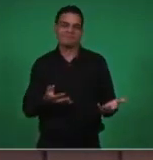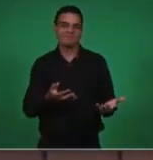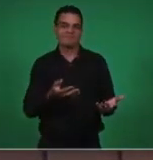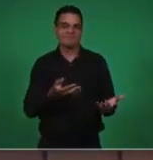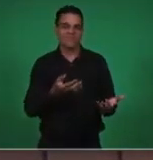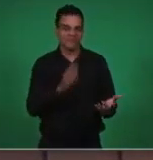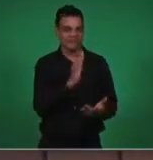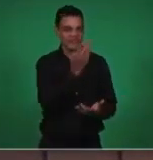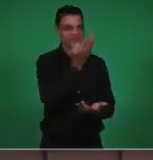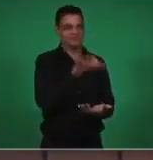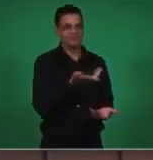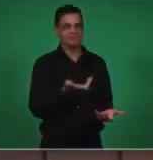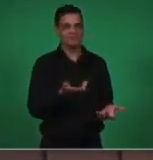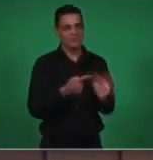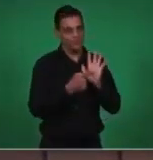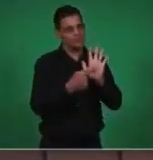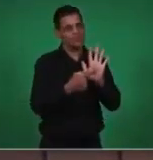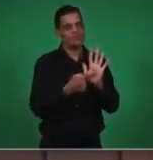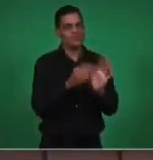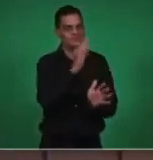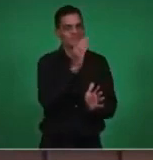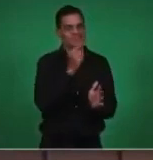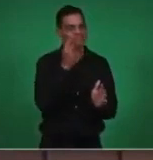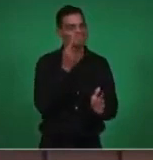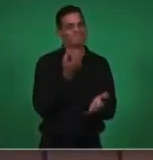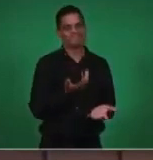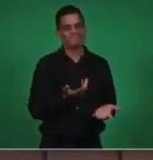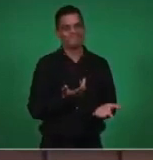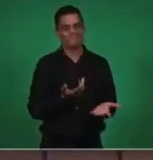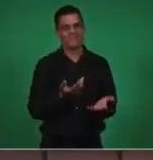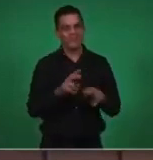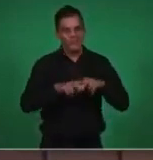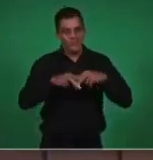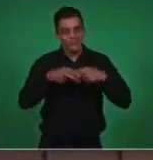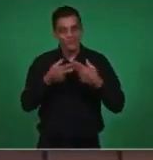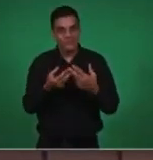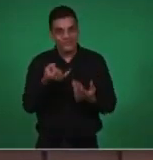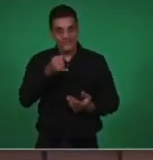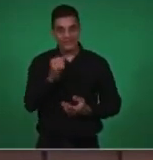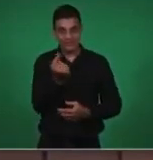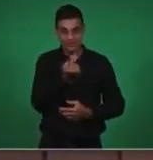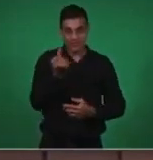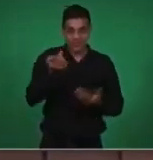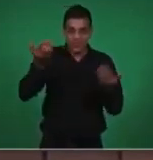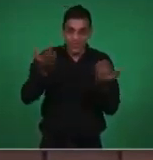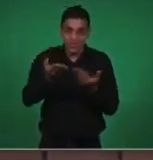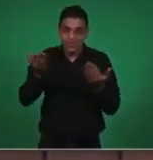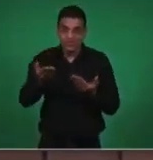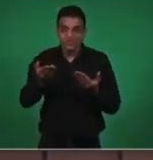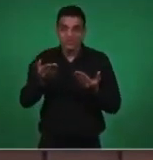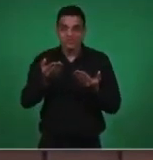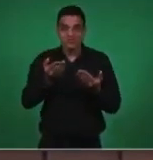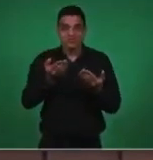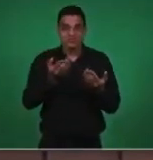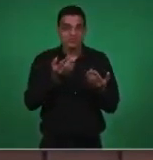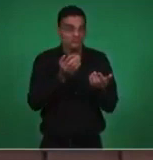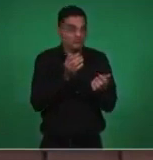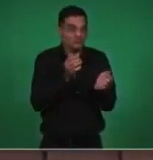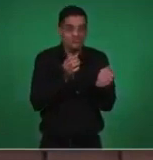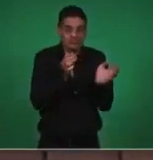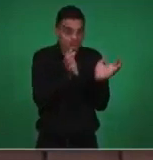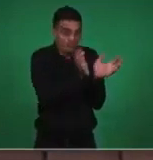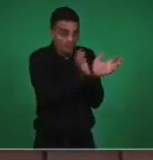uma estimativa de idade, se juntar todos os seres vivos que existem, não haveria tempo para acontecer a macroevolução de todos